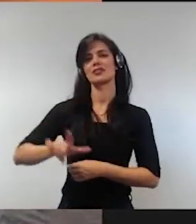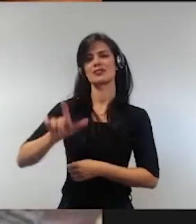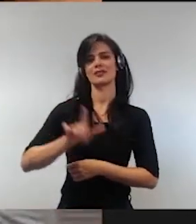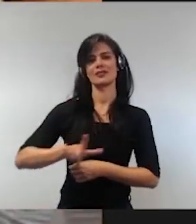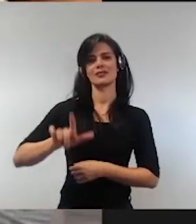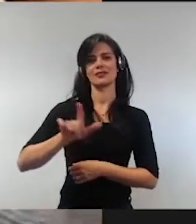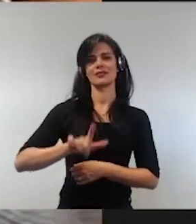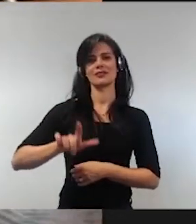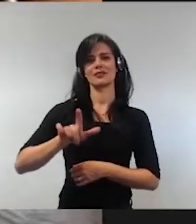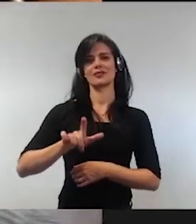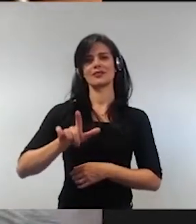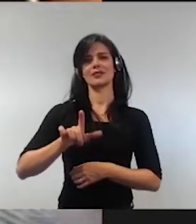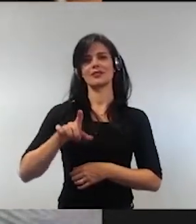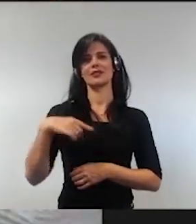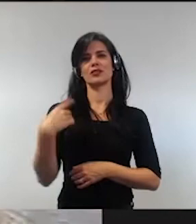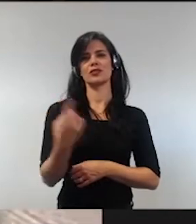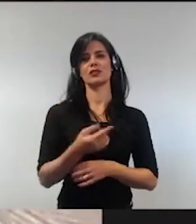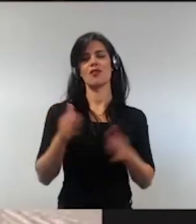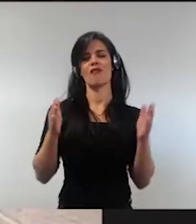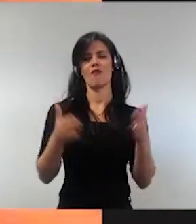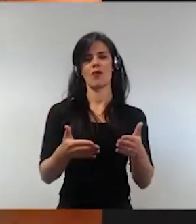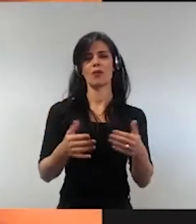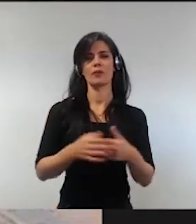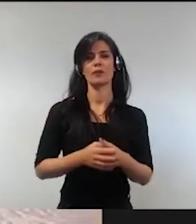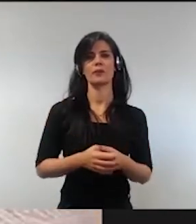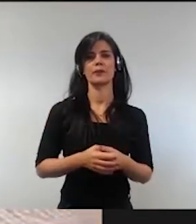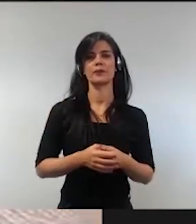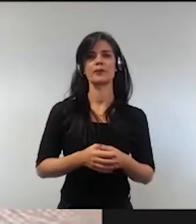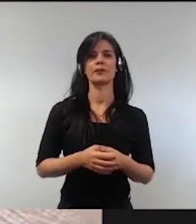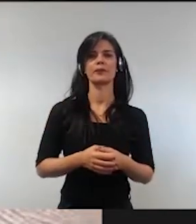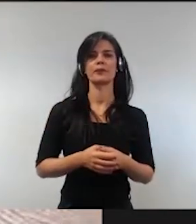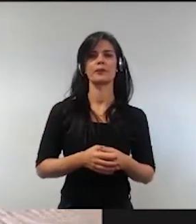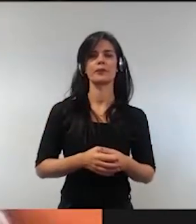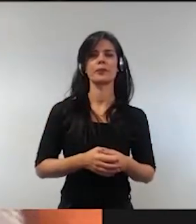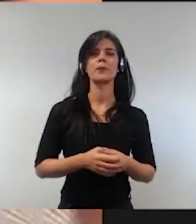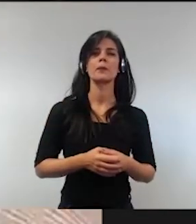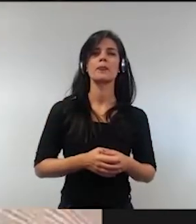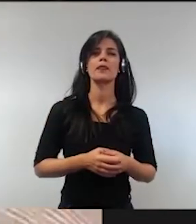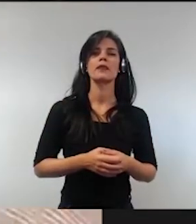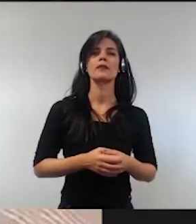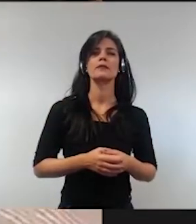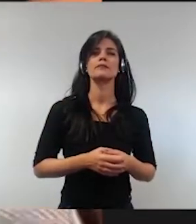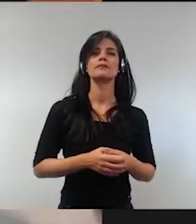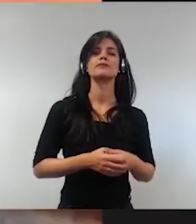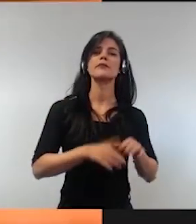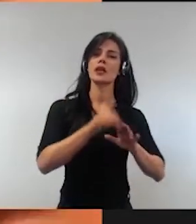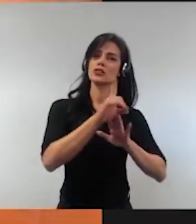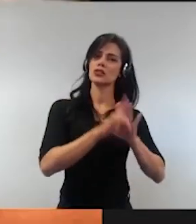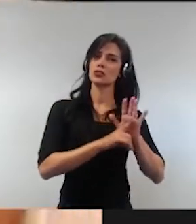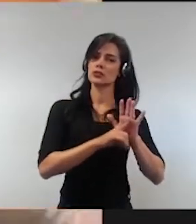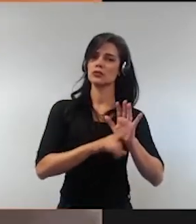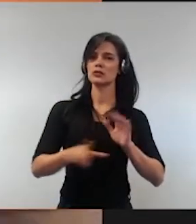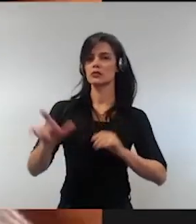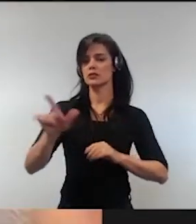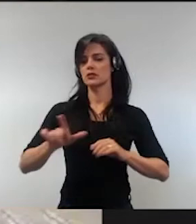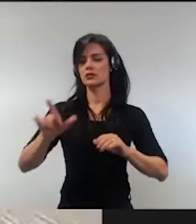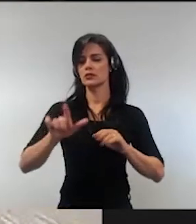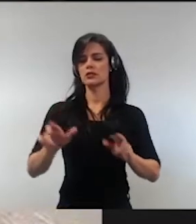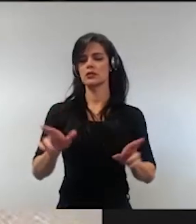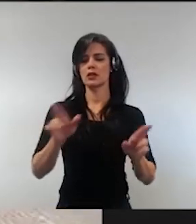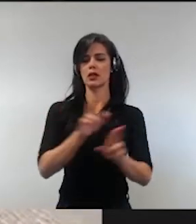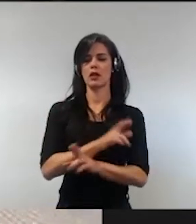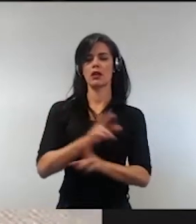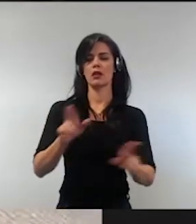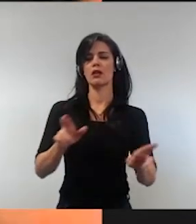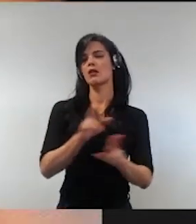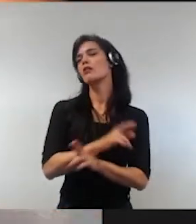no nosso caso especial. A relação entre a arte literária, por exemplo, entre as